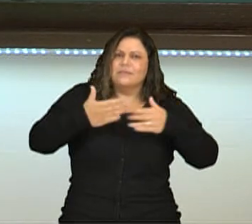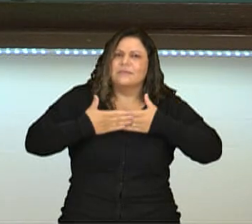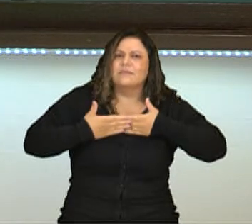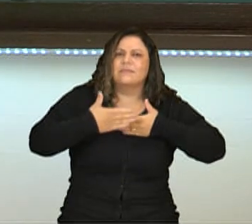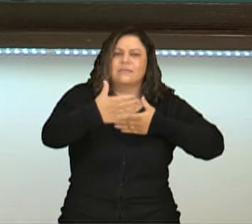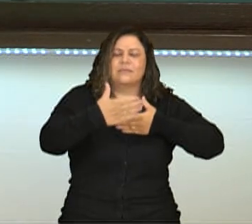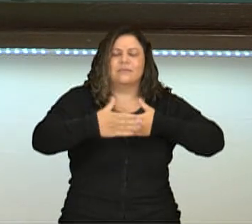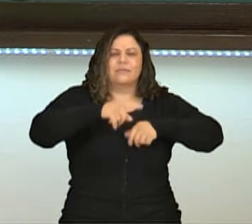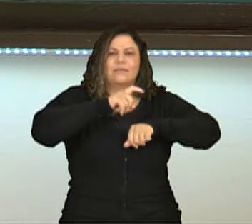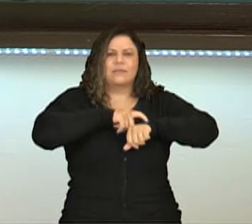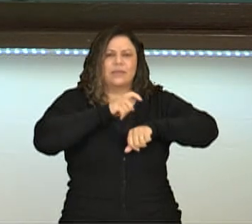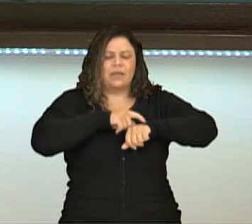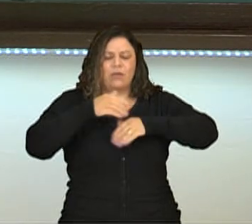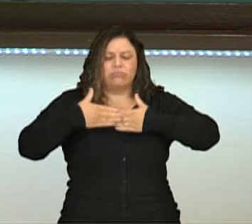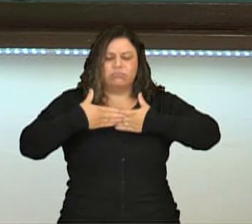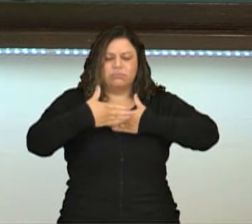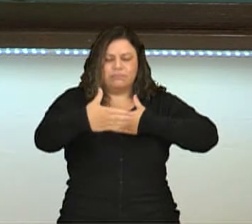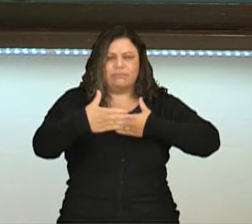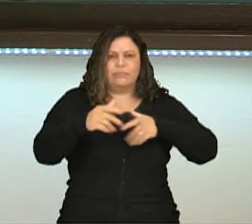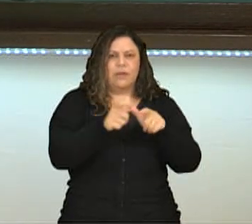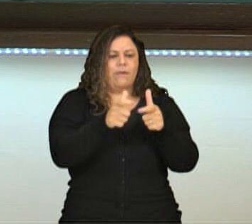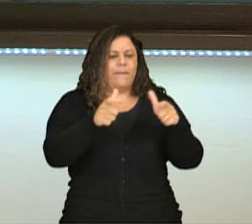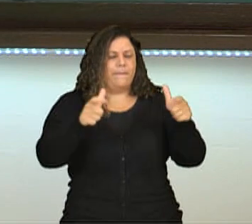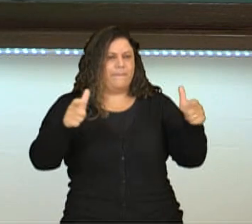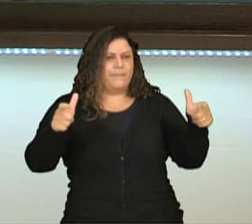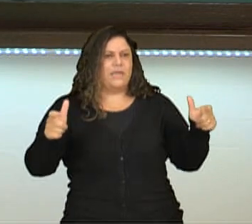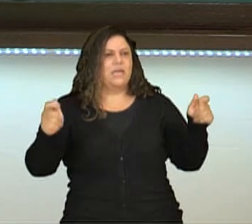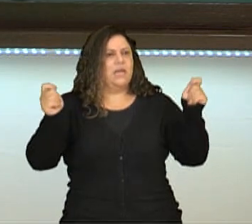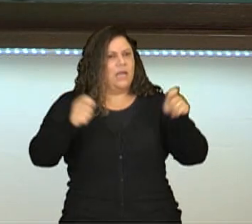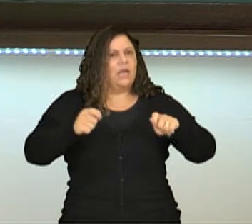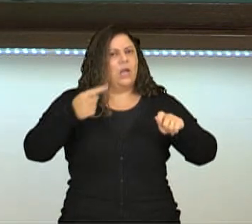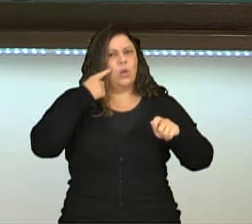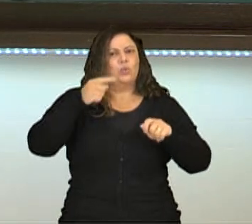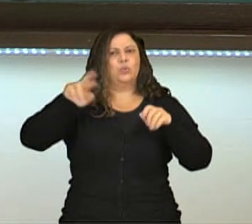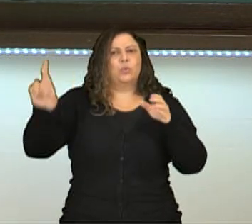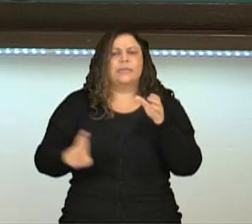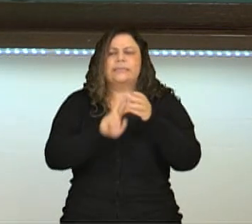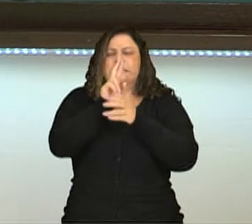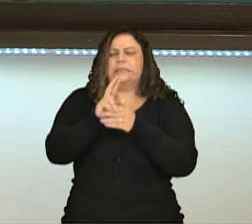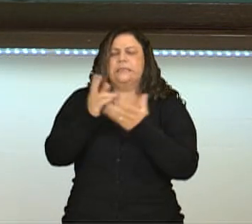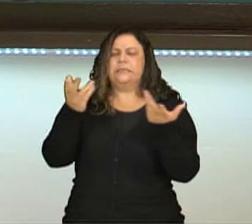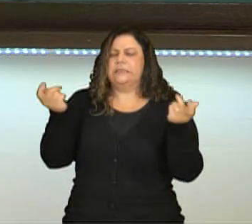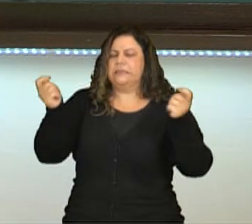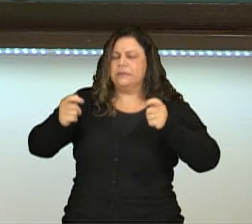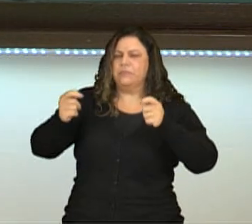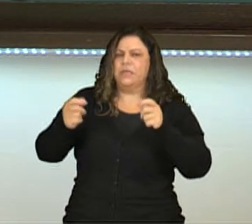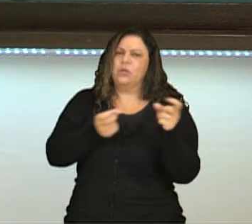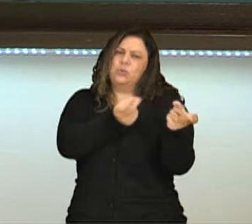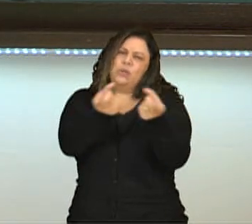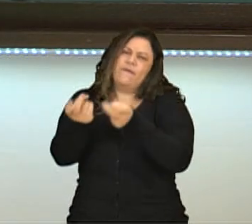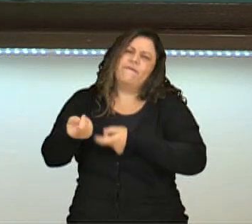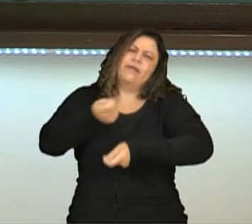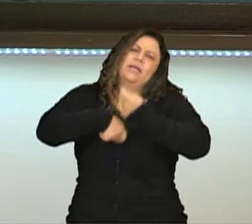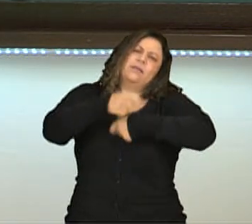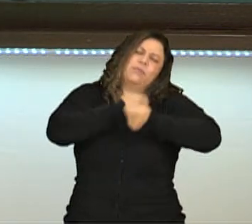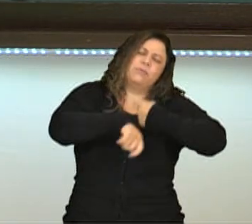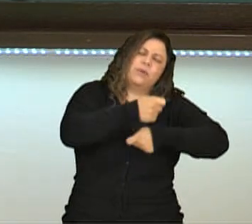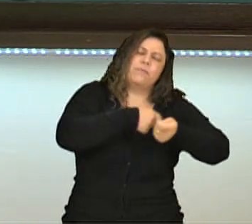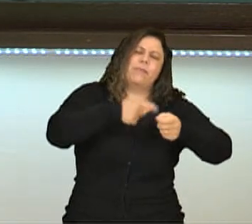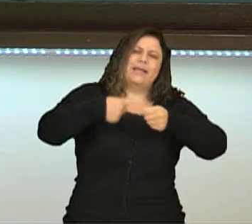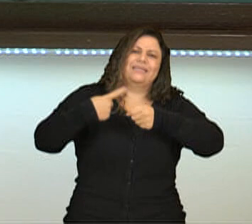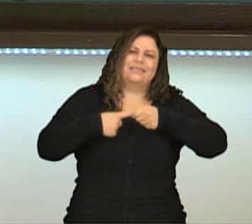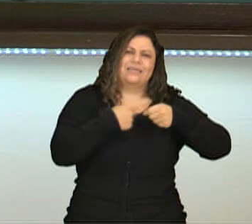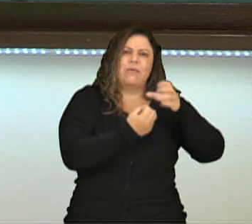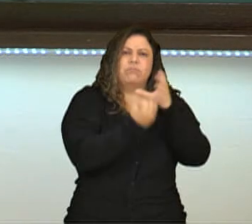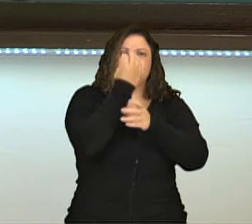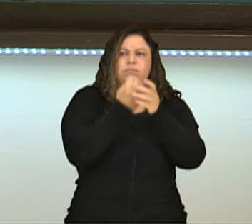do momento que há um aumento da produção agrícola, o renascimento do comércio e das cidades, as